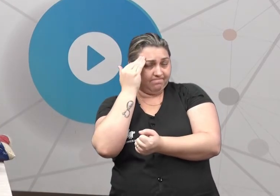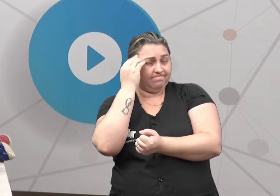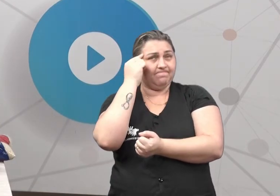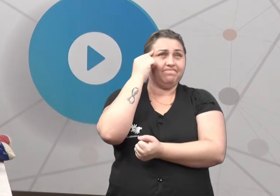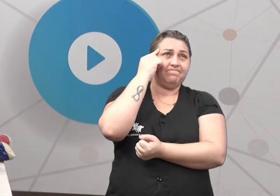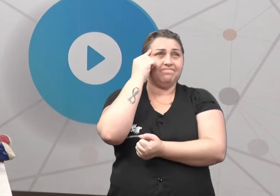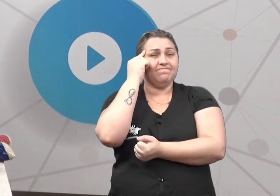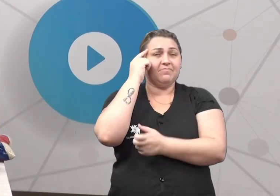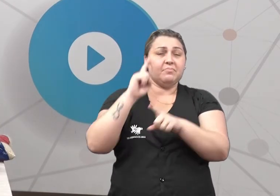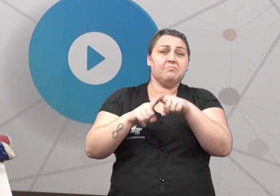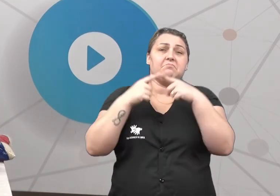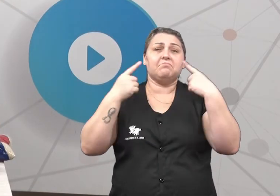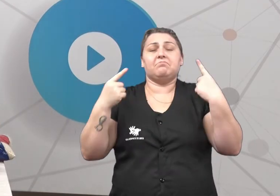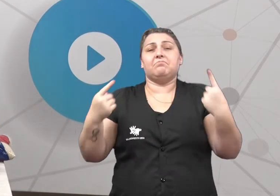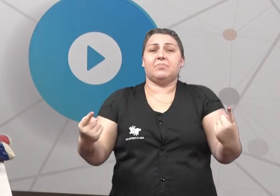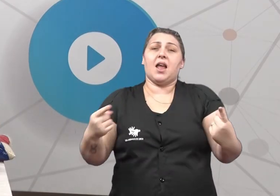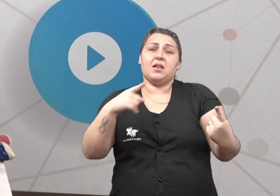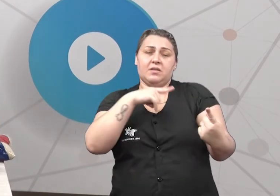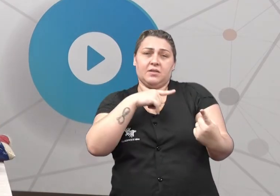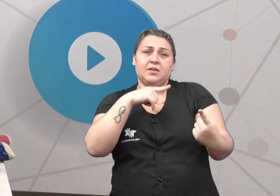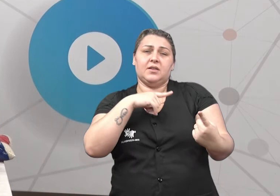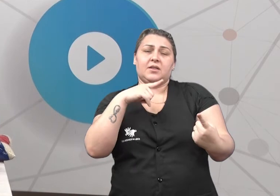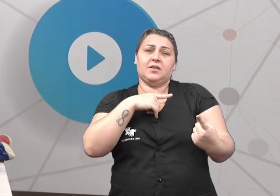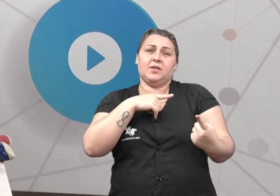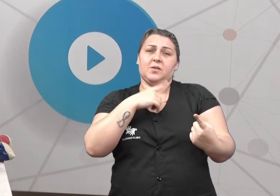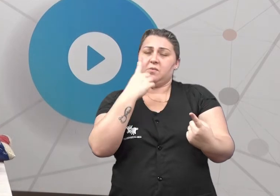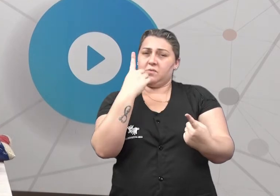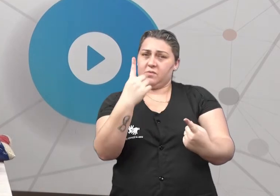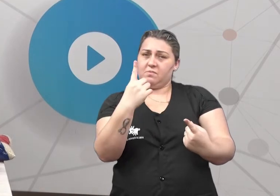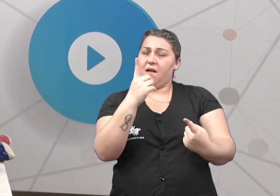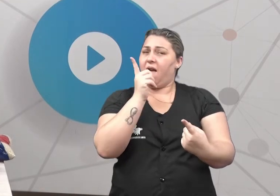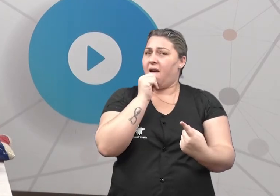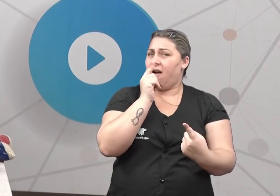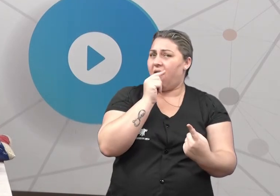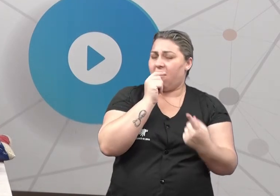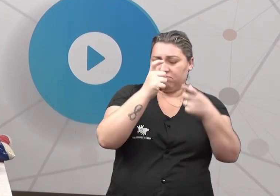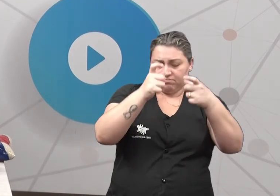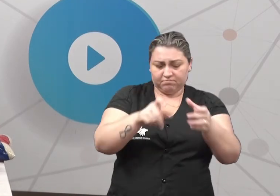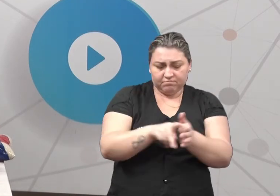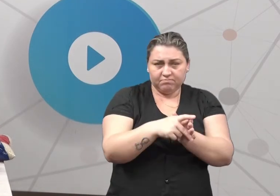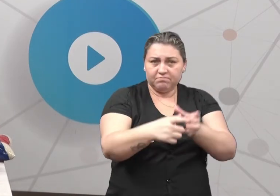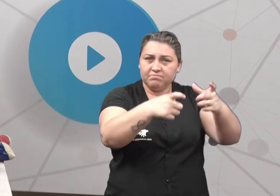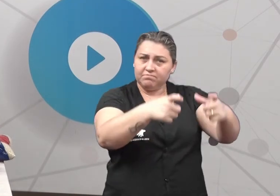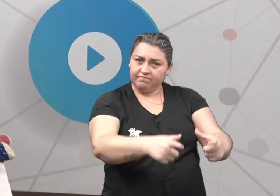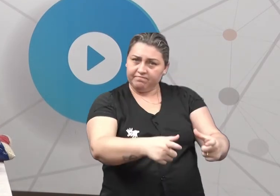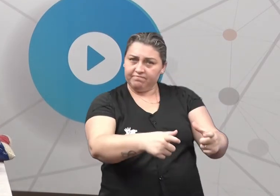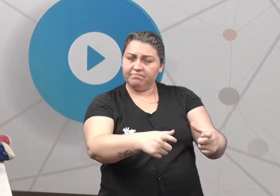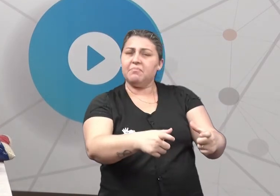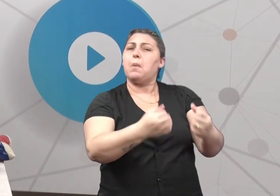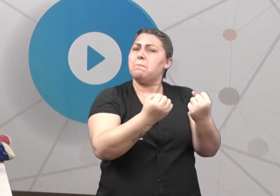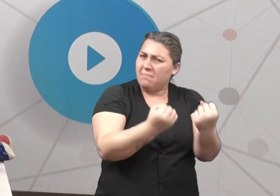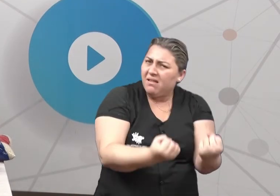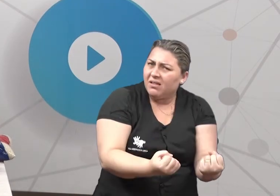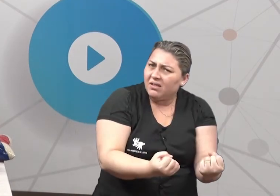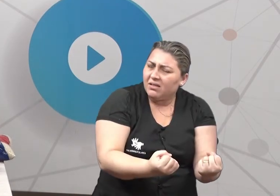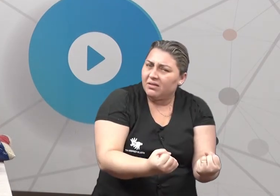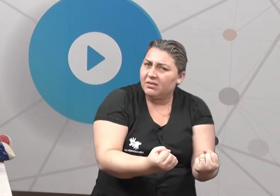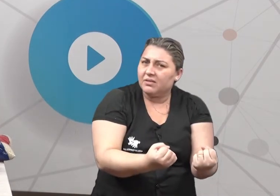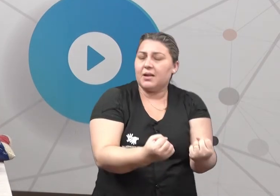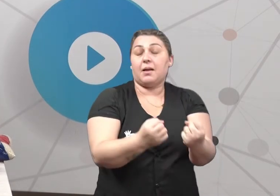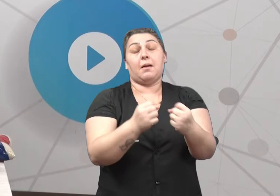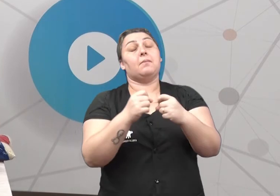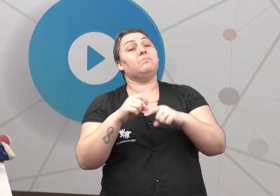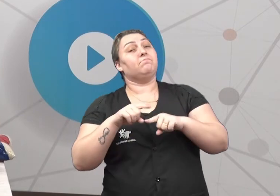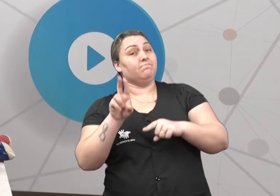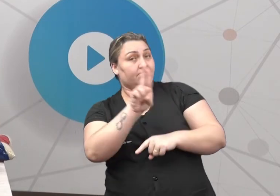pensarem, ah, mas eu tenho aqui uma garrafa d'água, ela ocupa lugar no espaço, ela também não pesa, né?